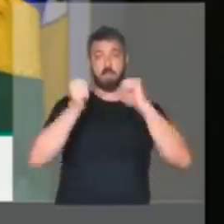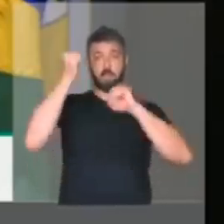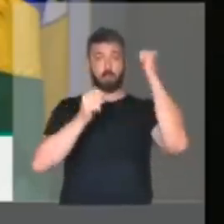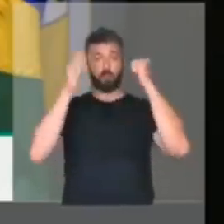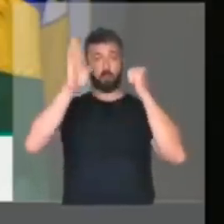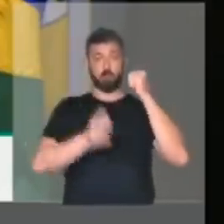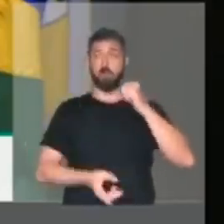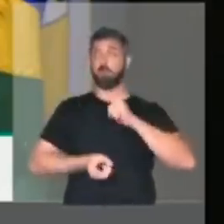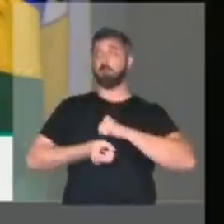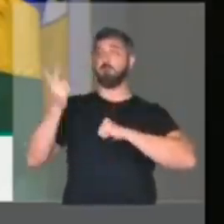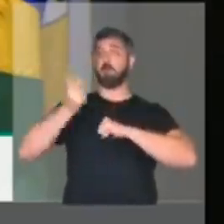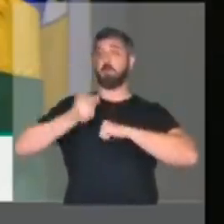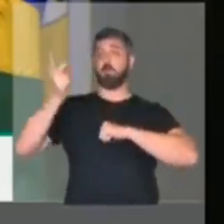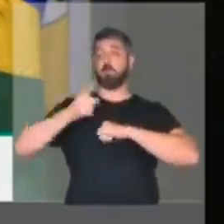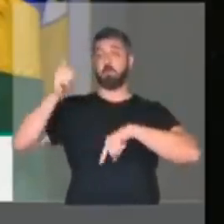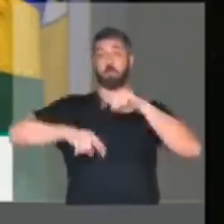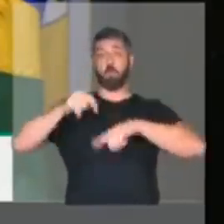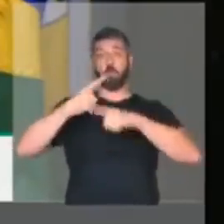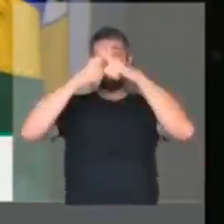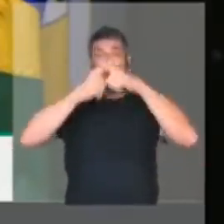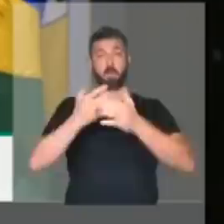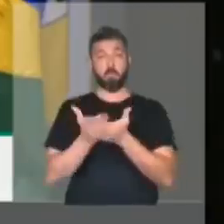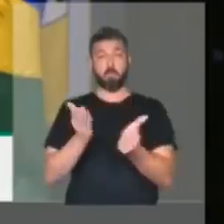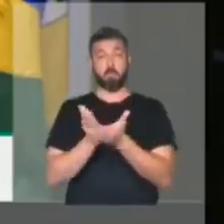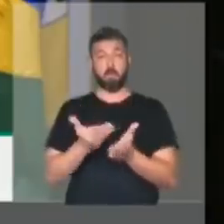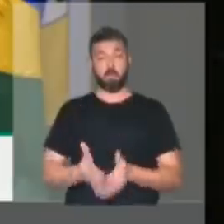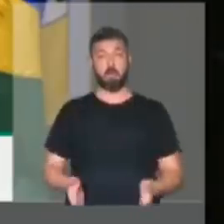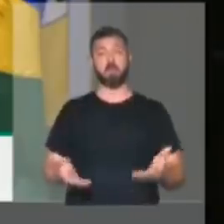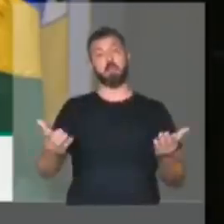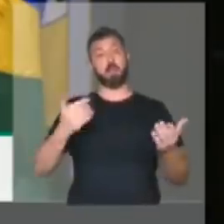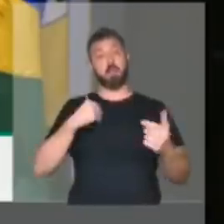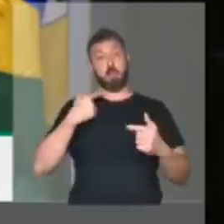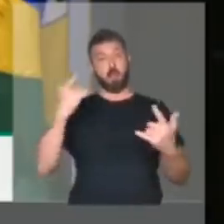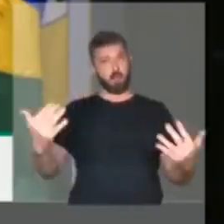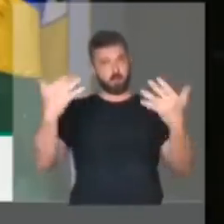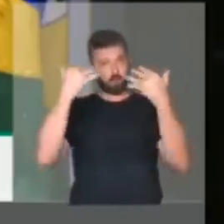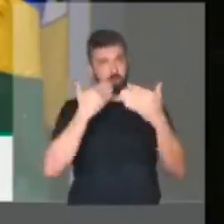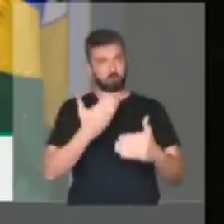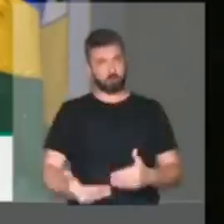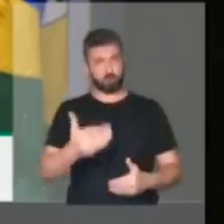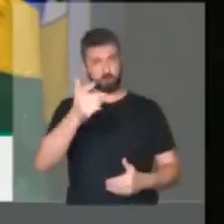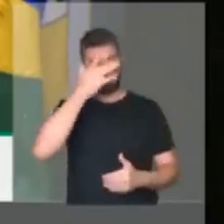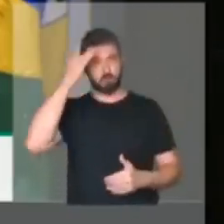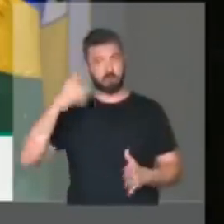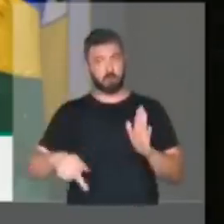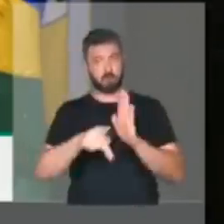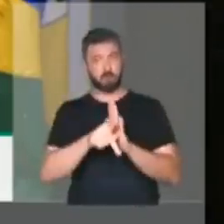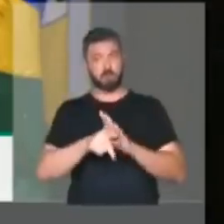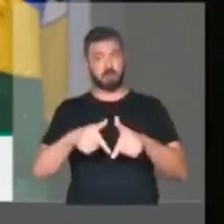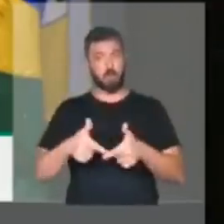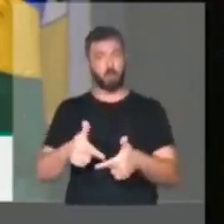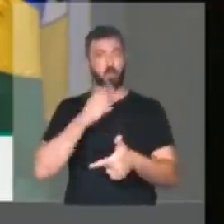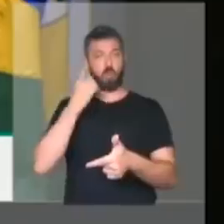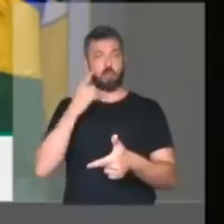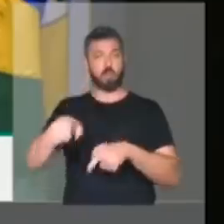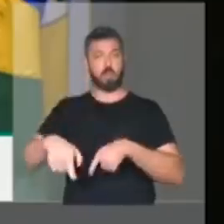vem exportando o imposto, perdendo competitividade, e aqui chamo a atenção especial aos membros da Frente